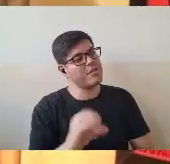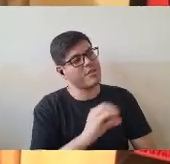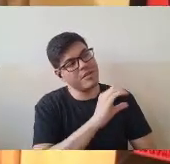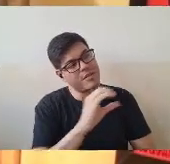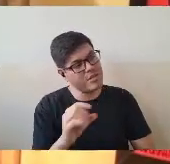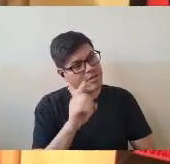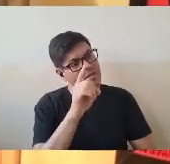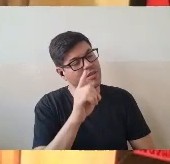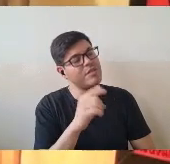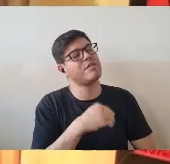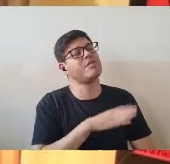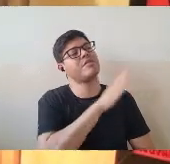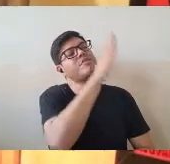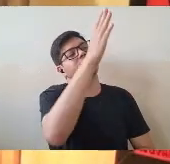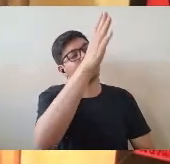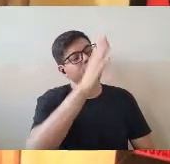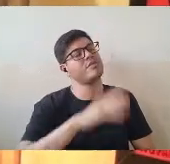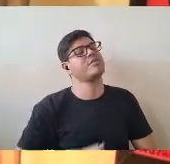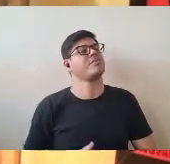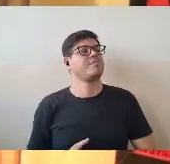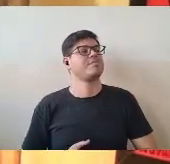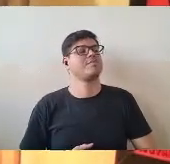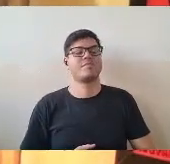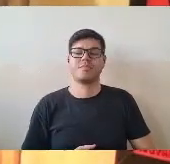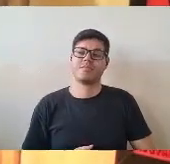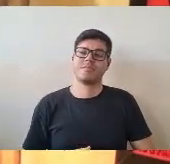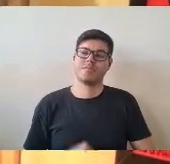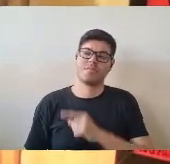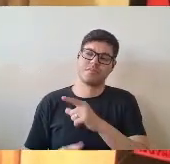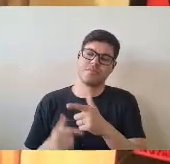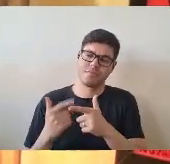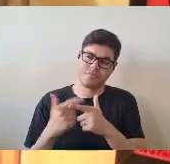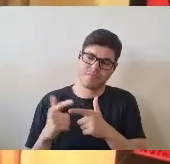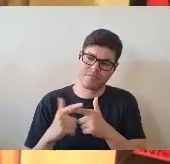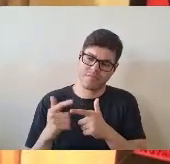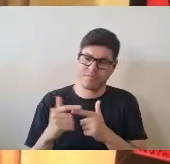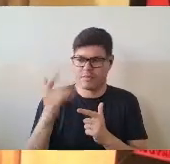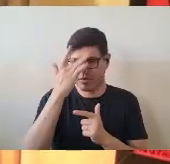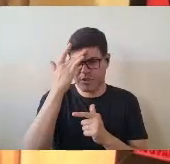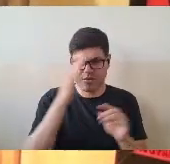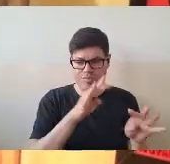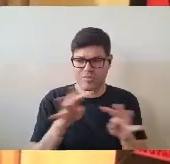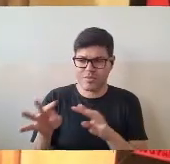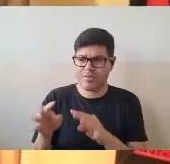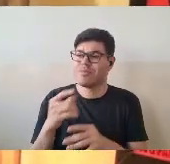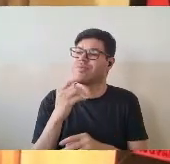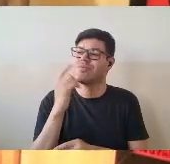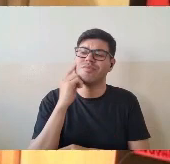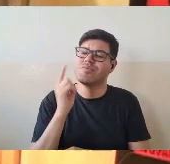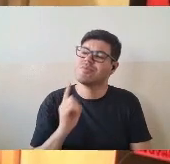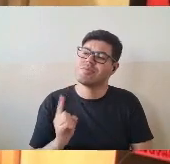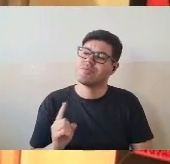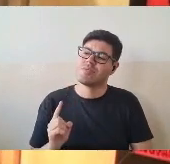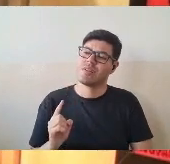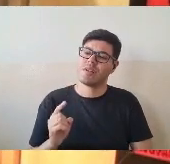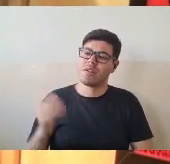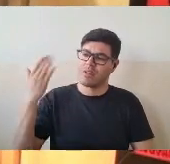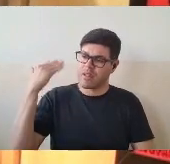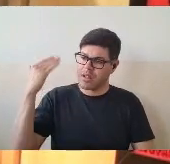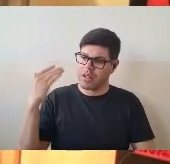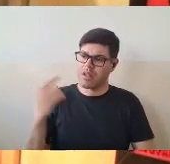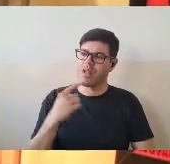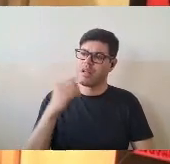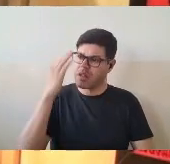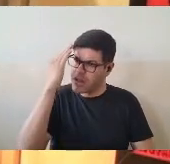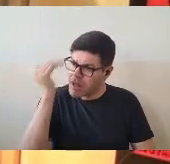que pouca gente sabe. Eu fiquei sabendo na época, porque eu fiquei sabendo da sua pessoa mesmo. Sim, Eu tenho um problema de saúde,